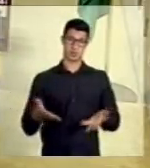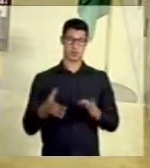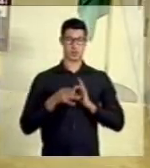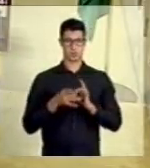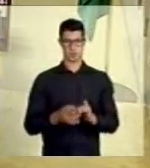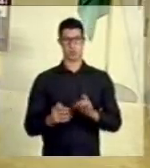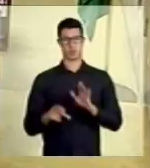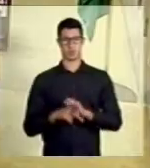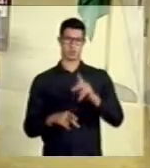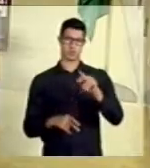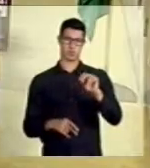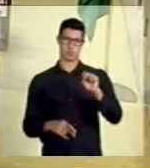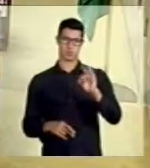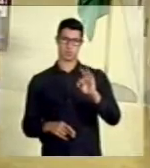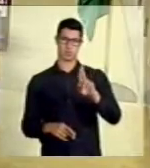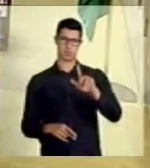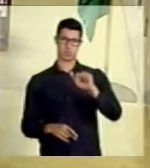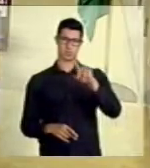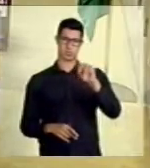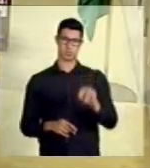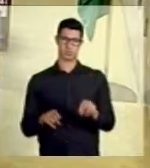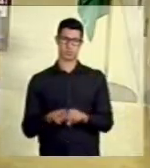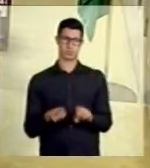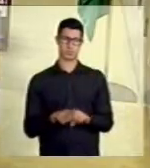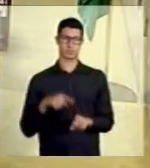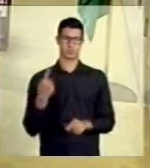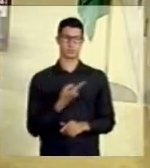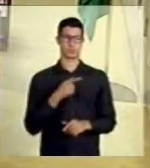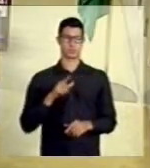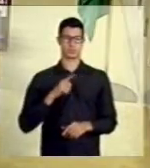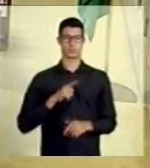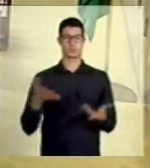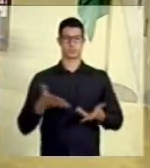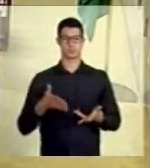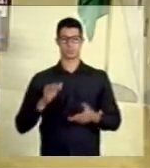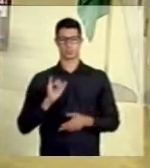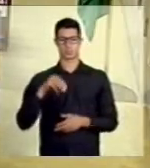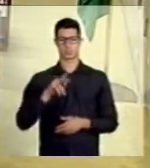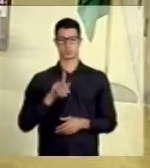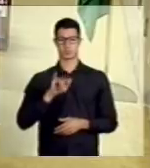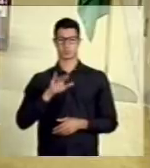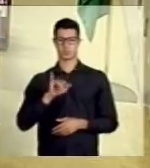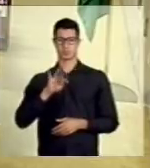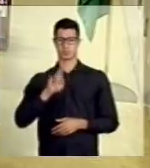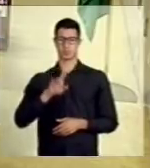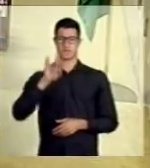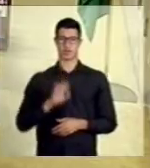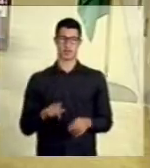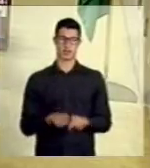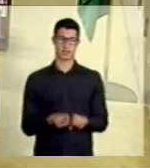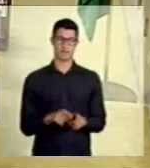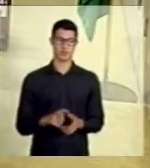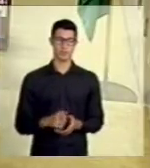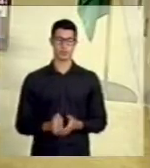o postulado constitucional da busca da felicidade, que decorre por implicitude do núcleo de que